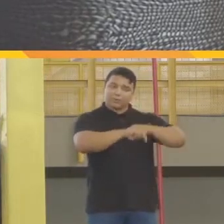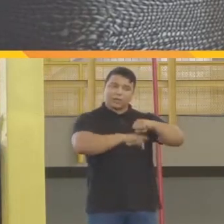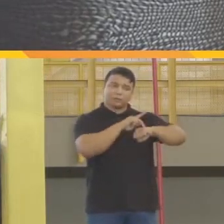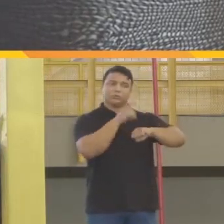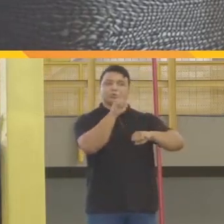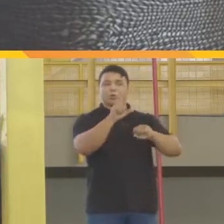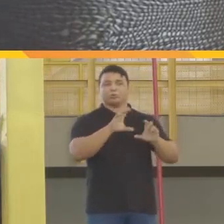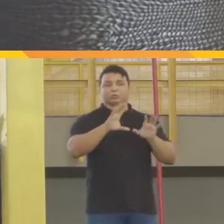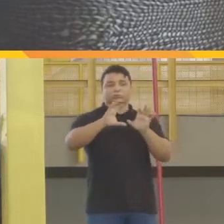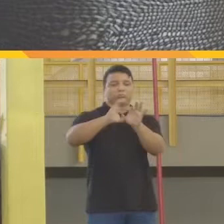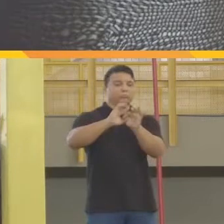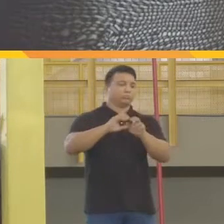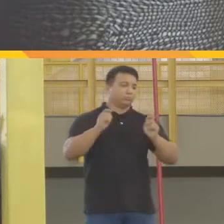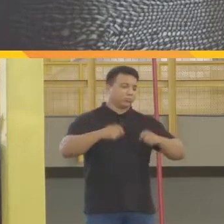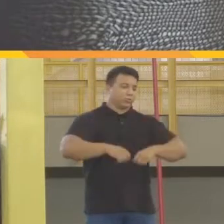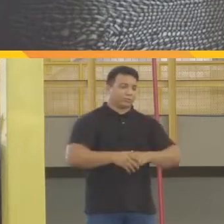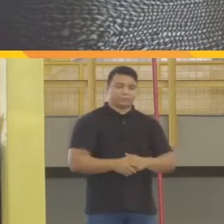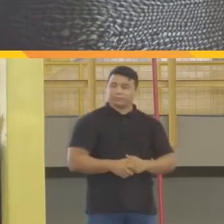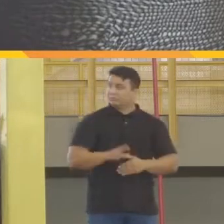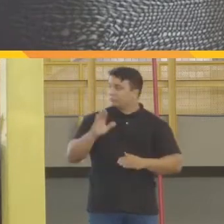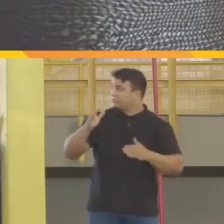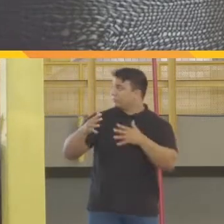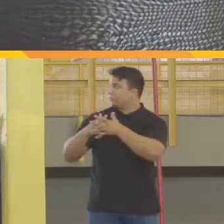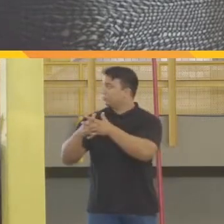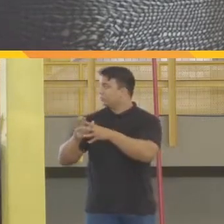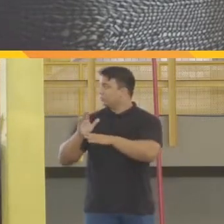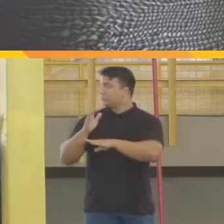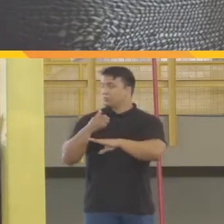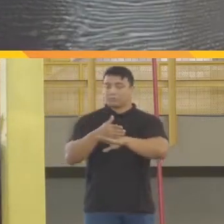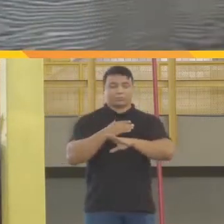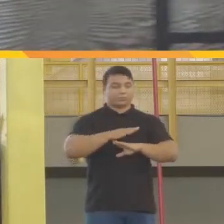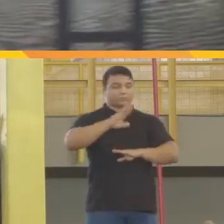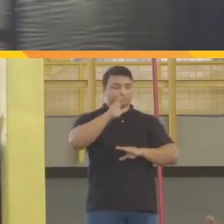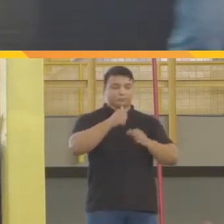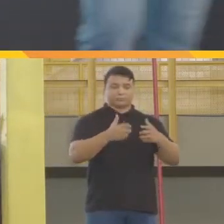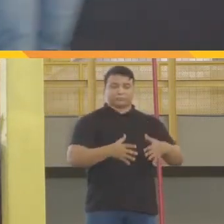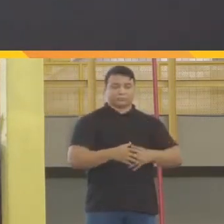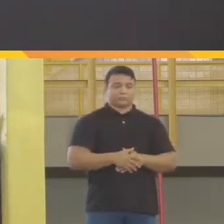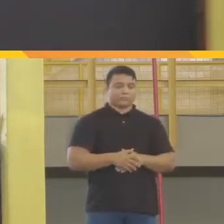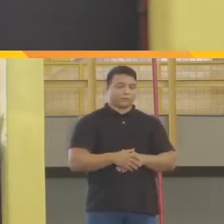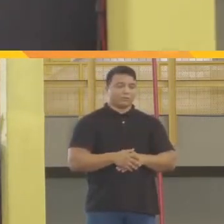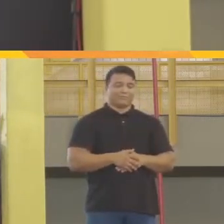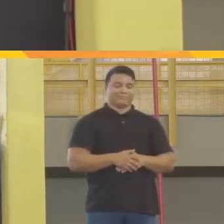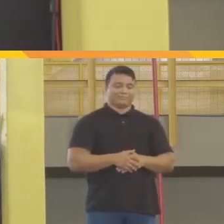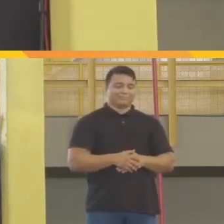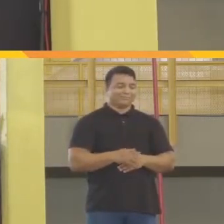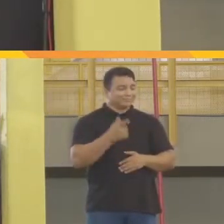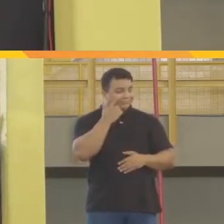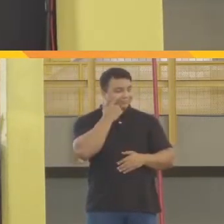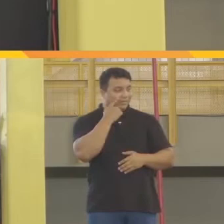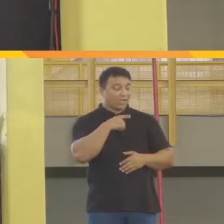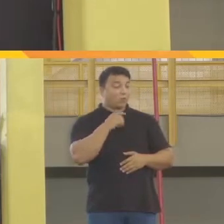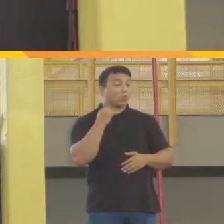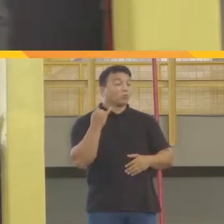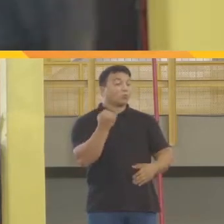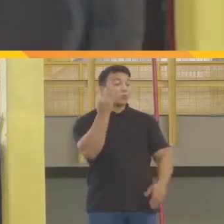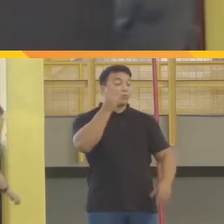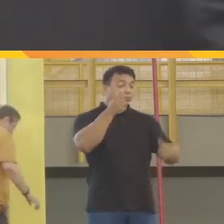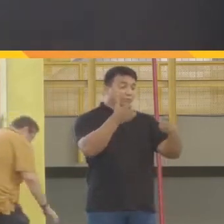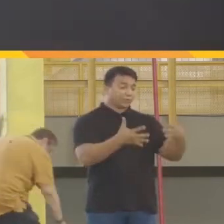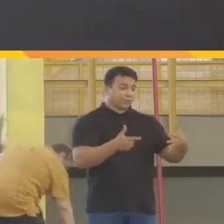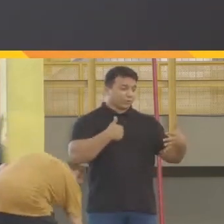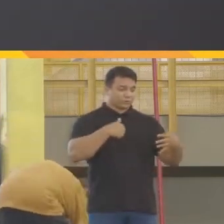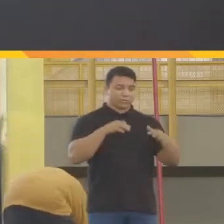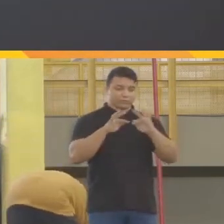Aí vamos lá, de todos os países... Só um adendo. É o tempo que eu bebo água, vai. É importante destacar que a chegada da